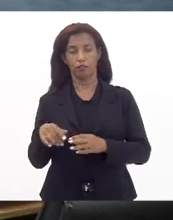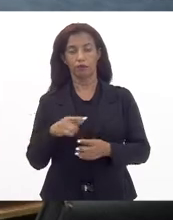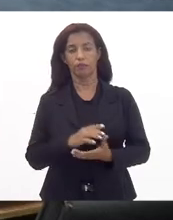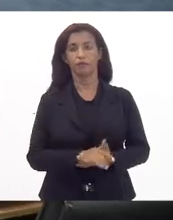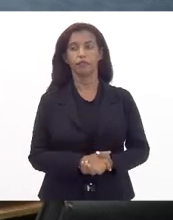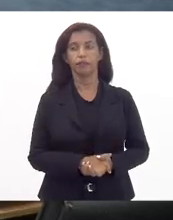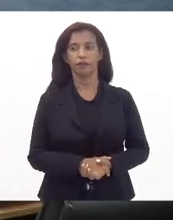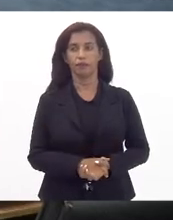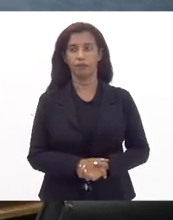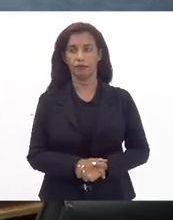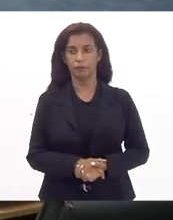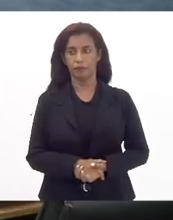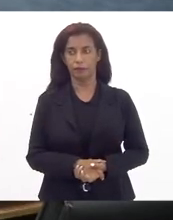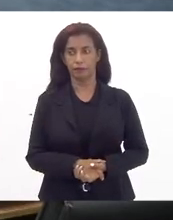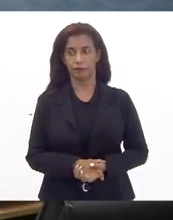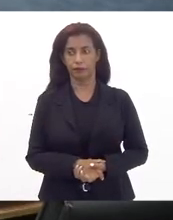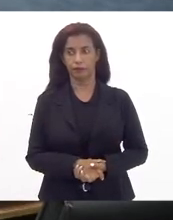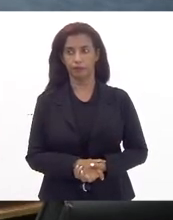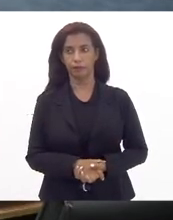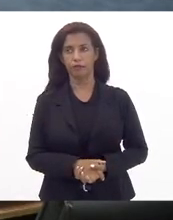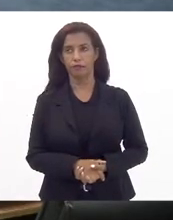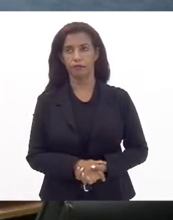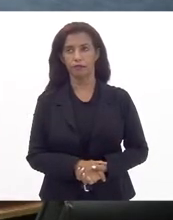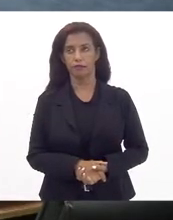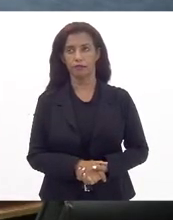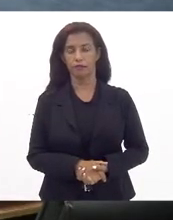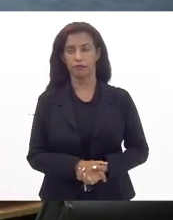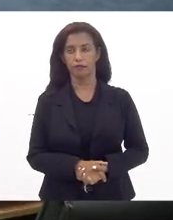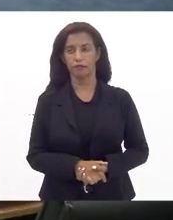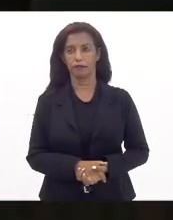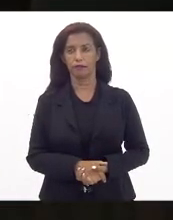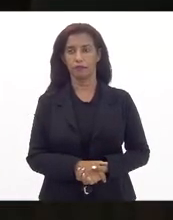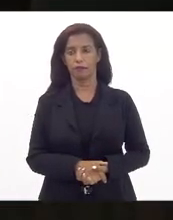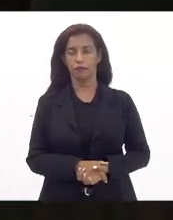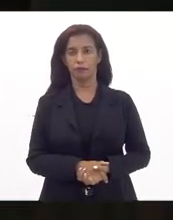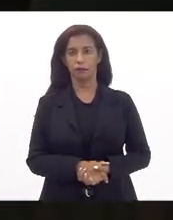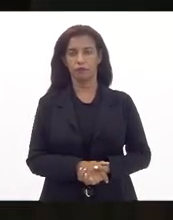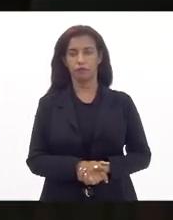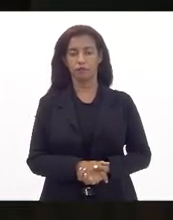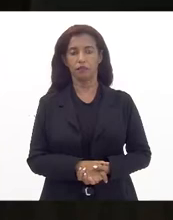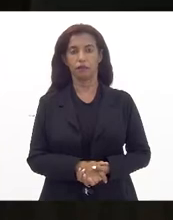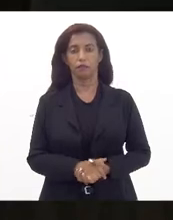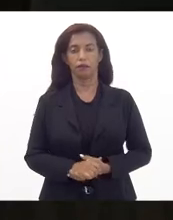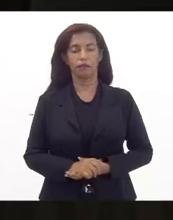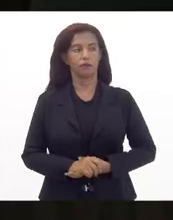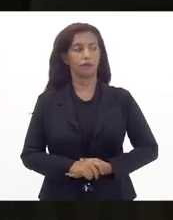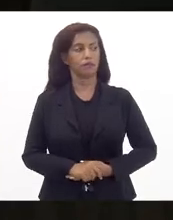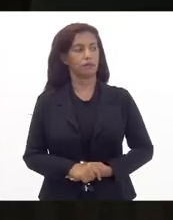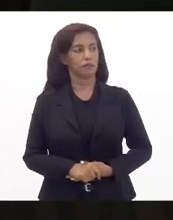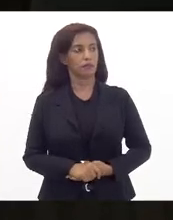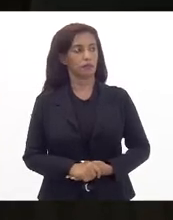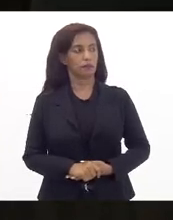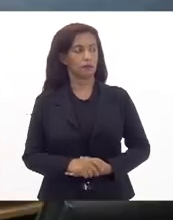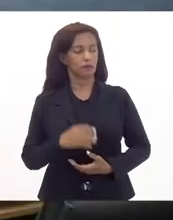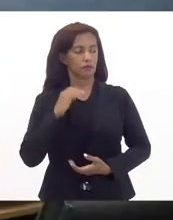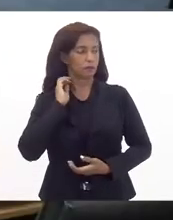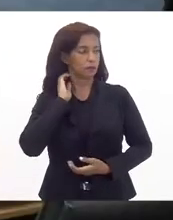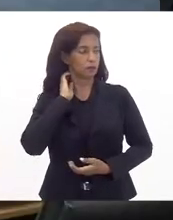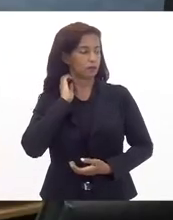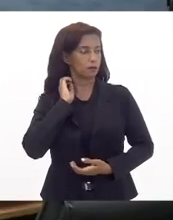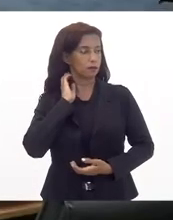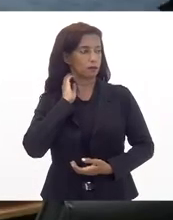fundamentadas Deputado da hora e entra as declarações de voto e